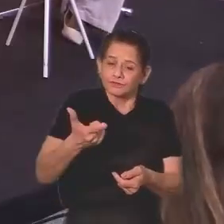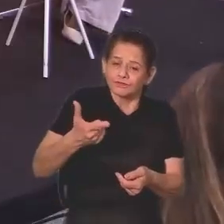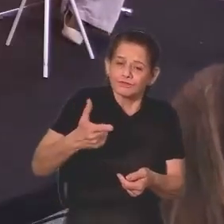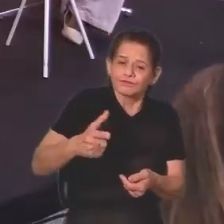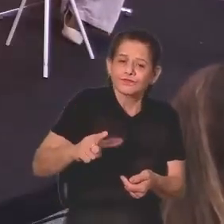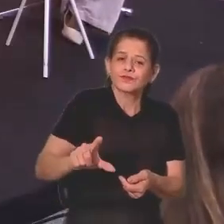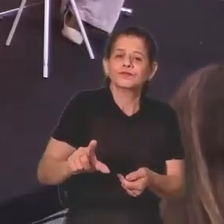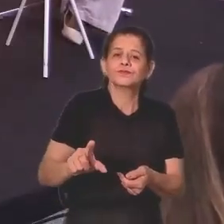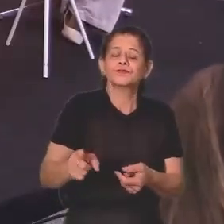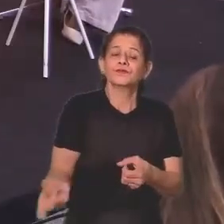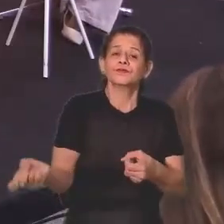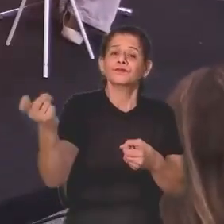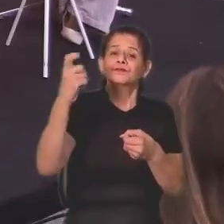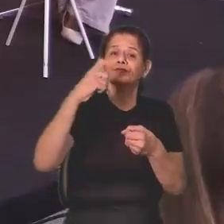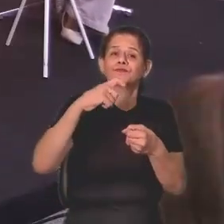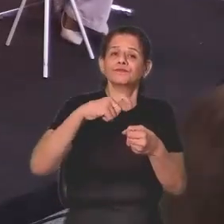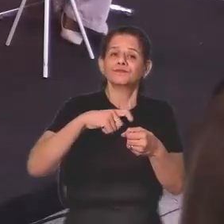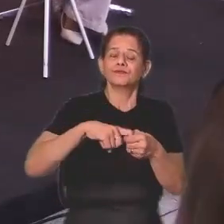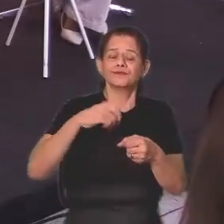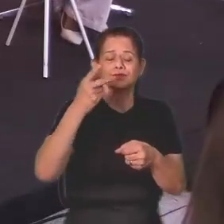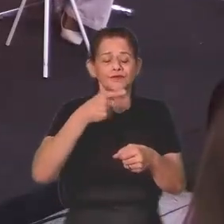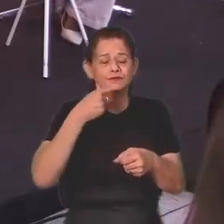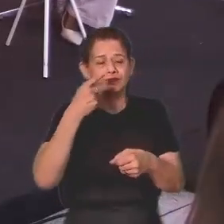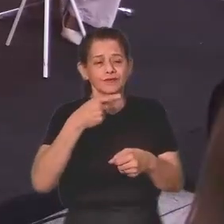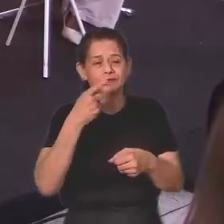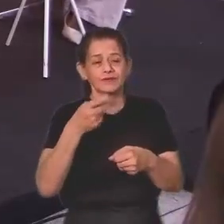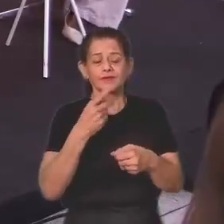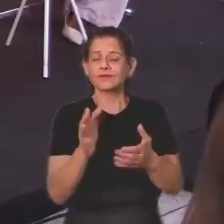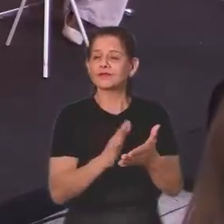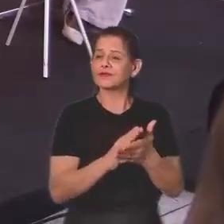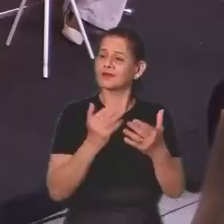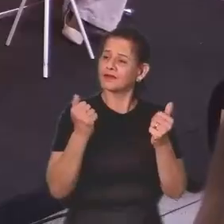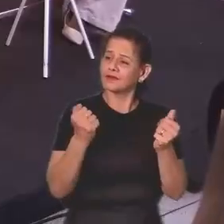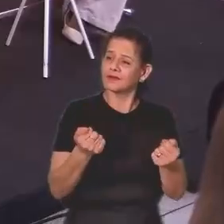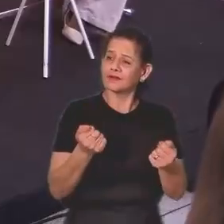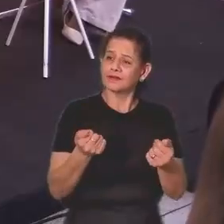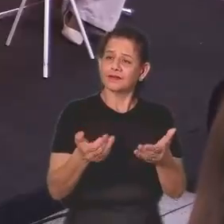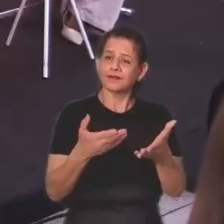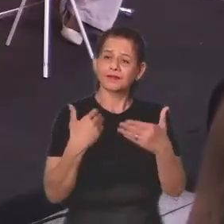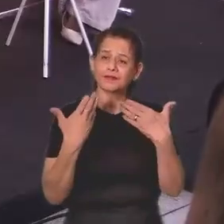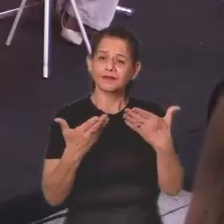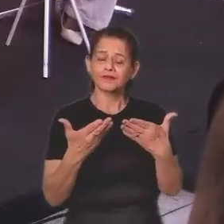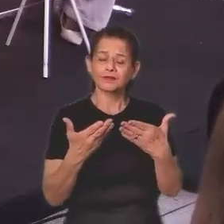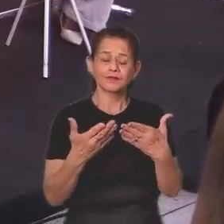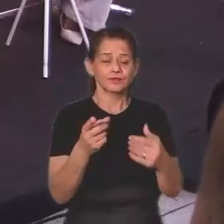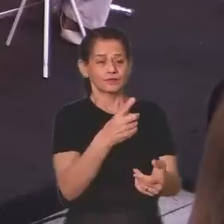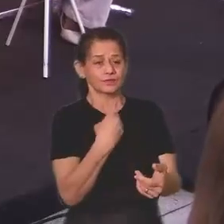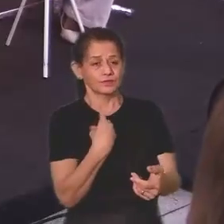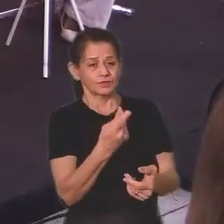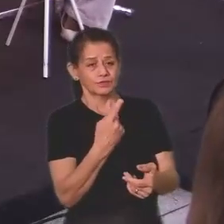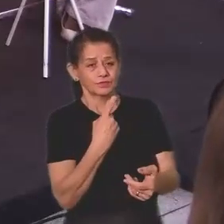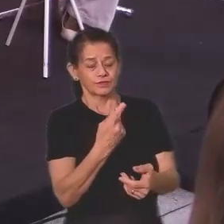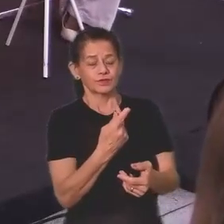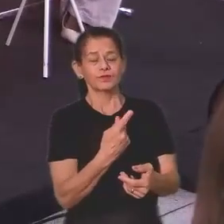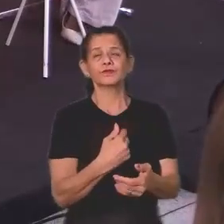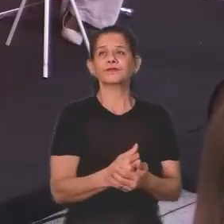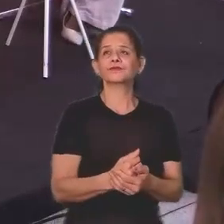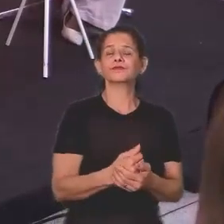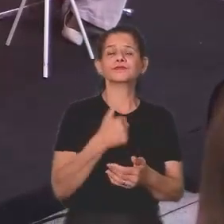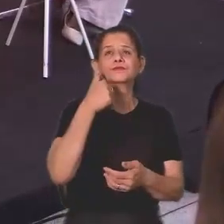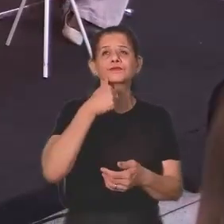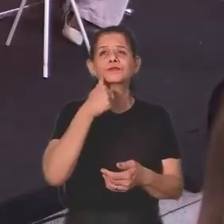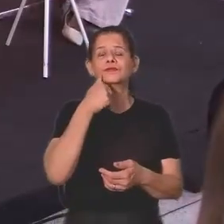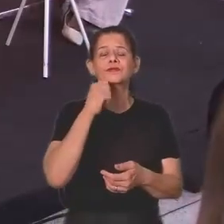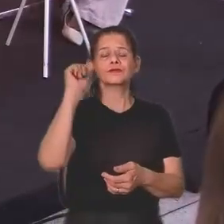em acesso, né, em representatividade, porque a gente, né, nós, pessoas negras, em especial